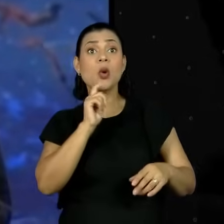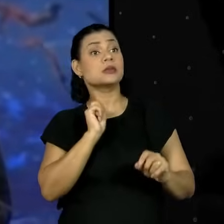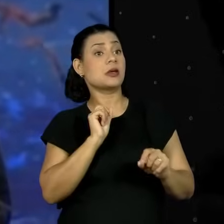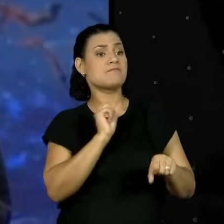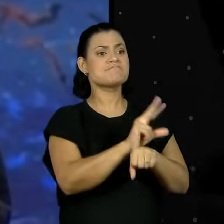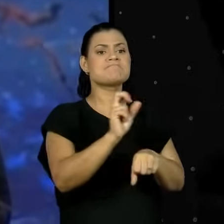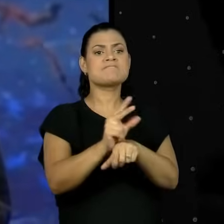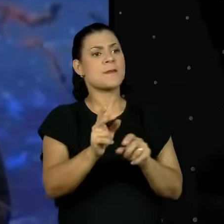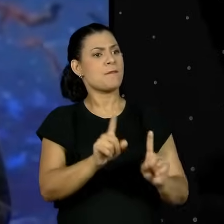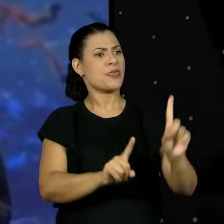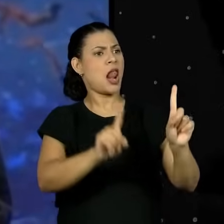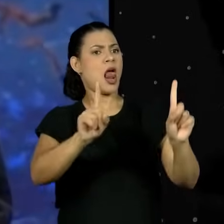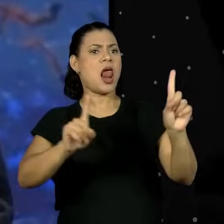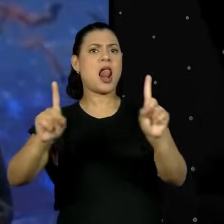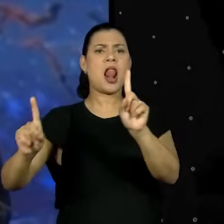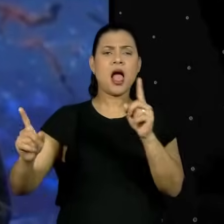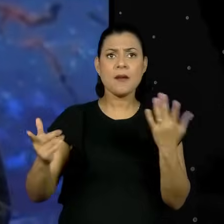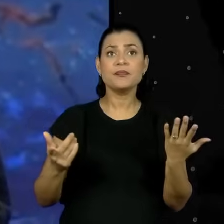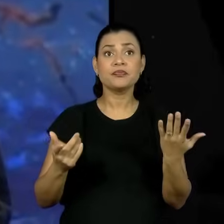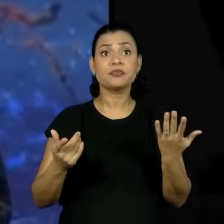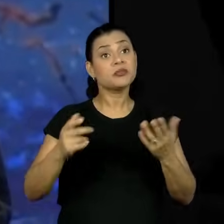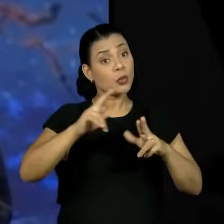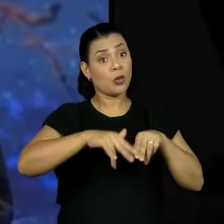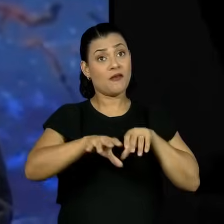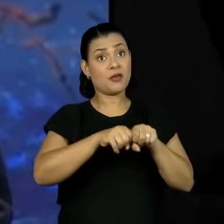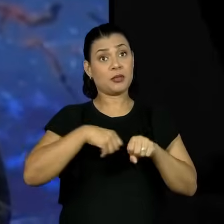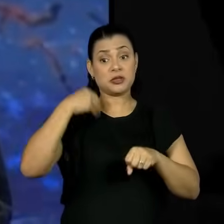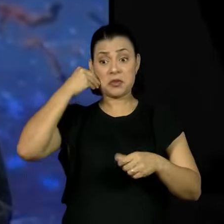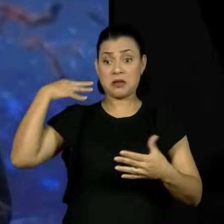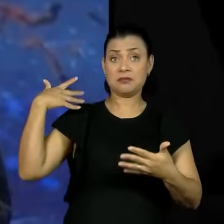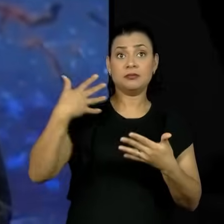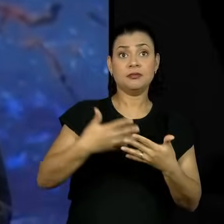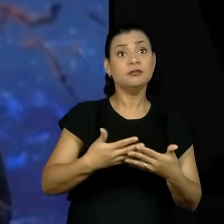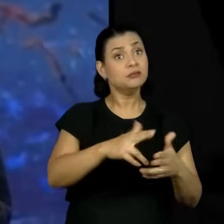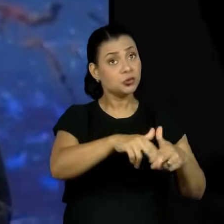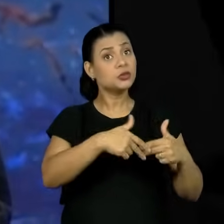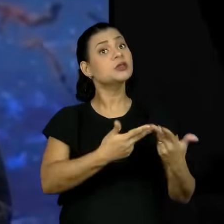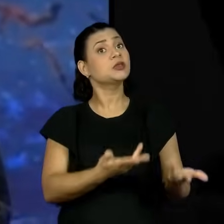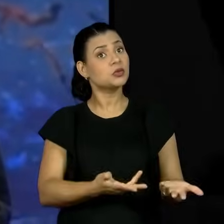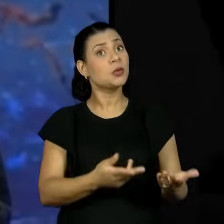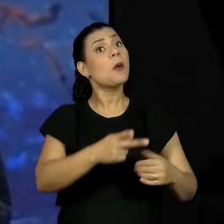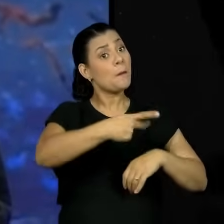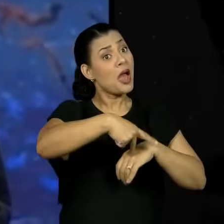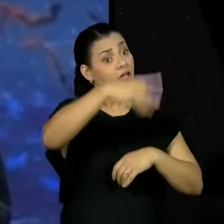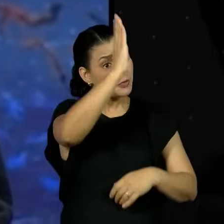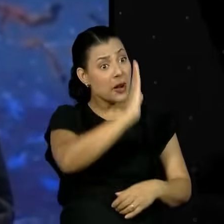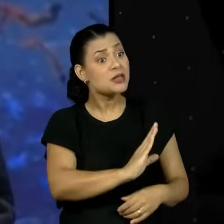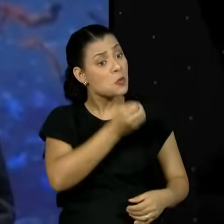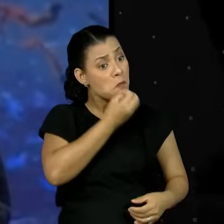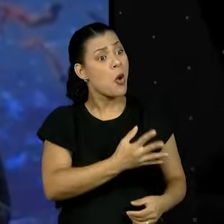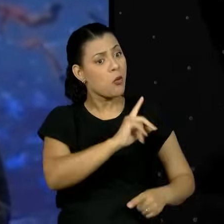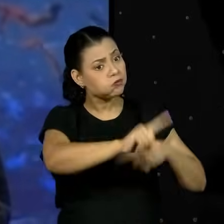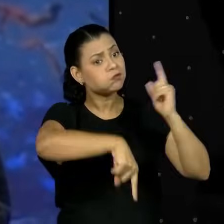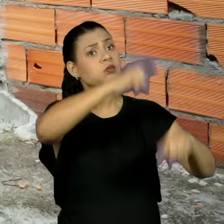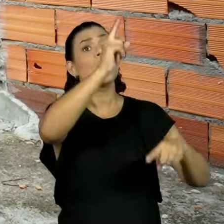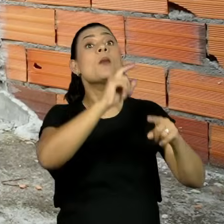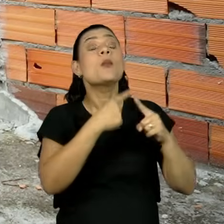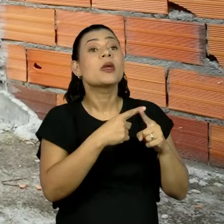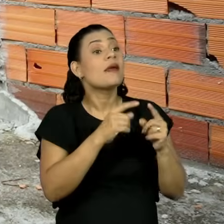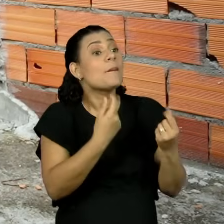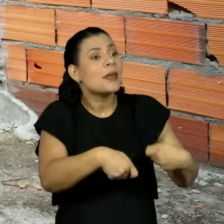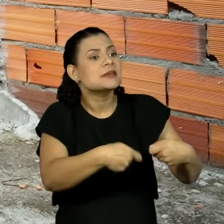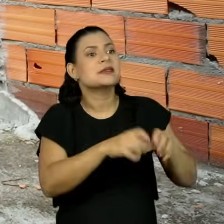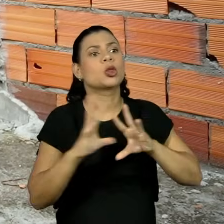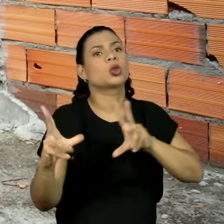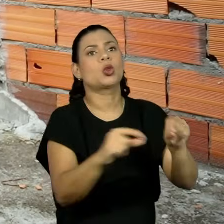né, pelo emprego dele, você vai ter um país forte, você vai ter um país bom, se todas as pessoas tiverem ensino. Mas a